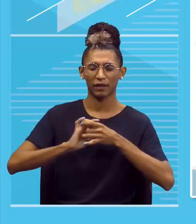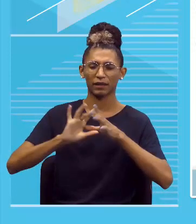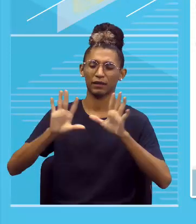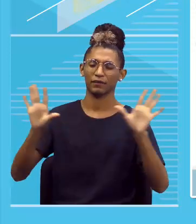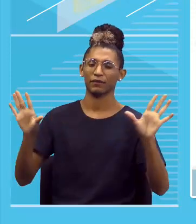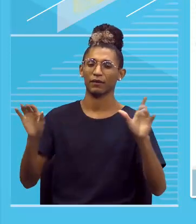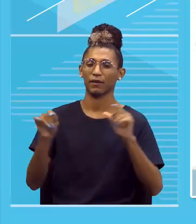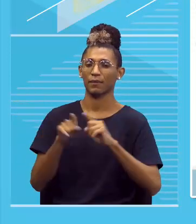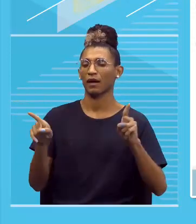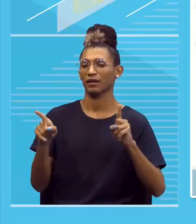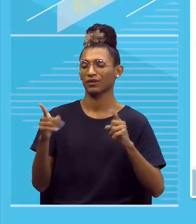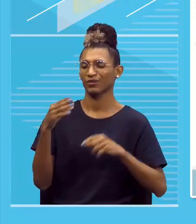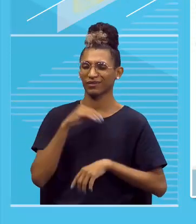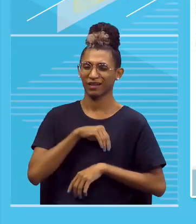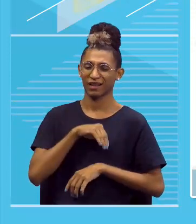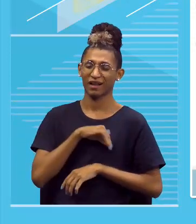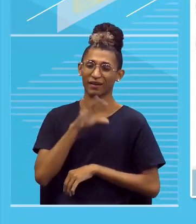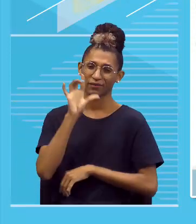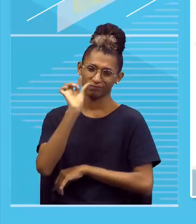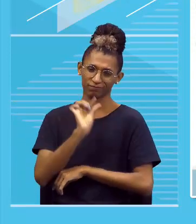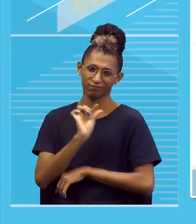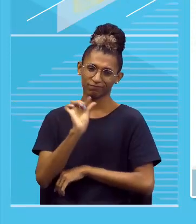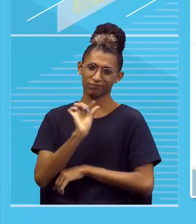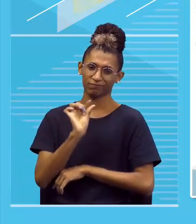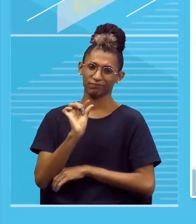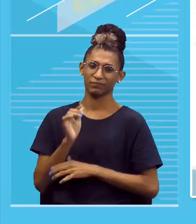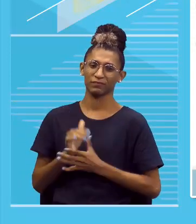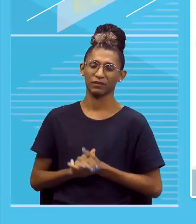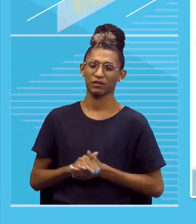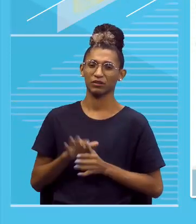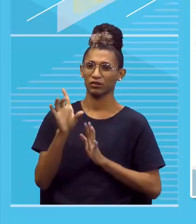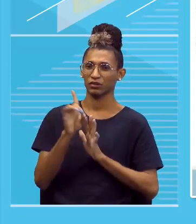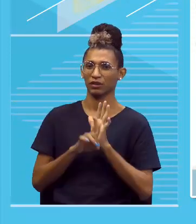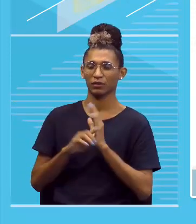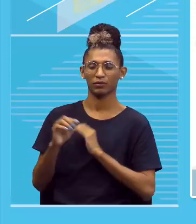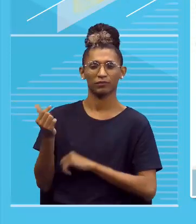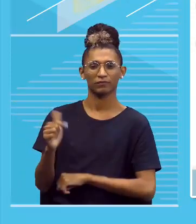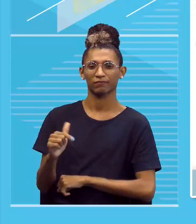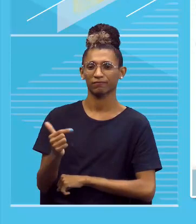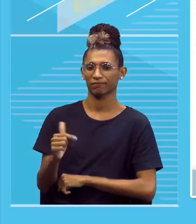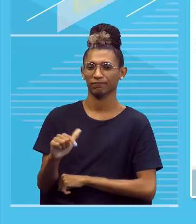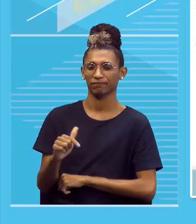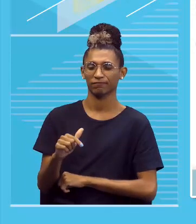mas ganhando muito pouco sem direitos